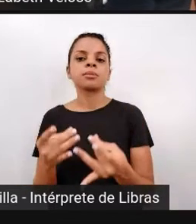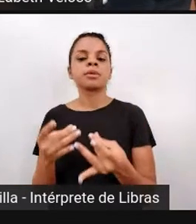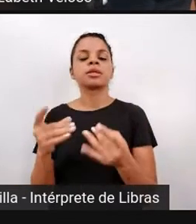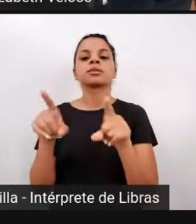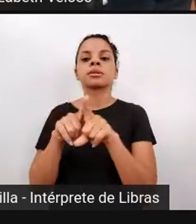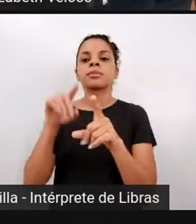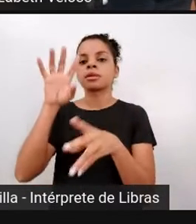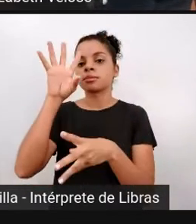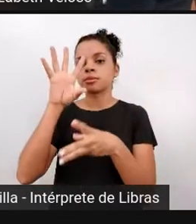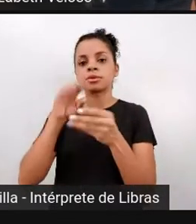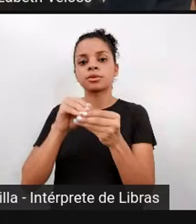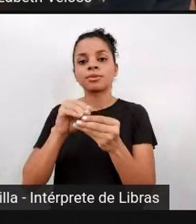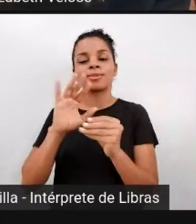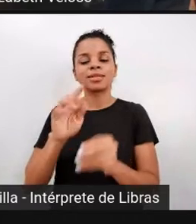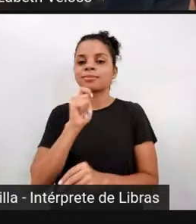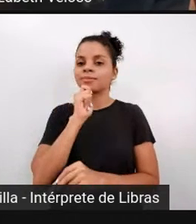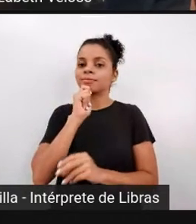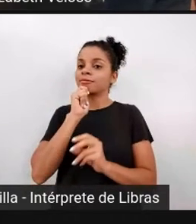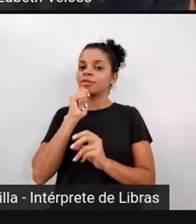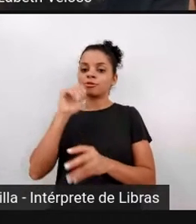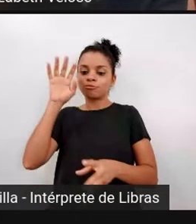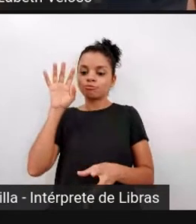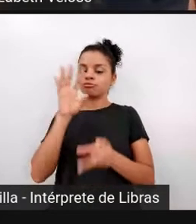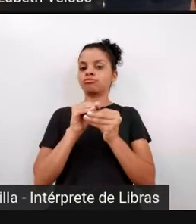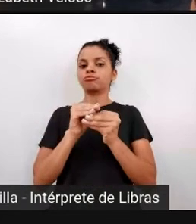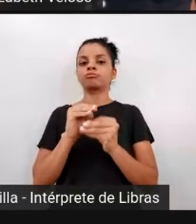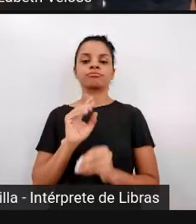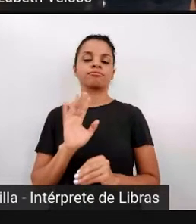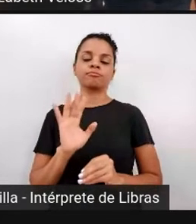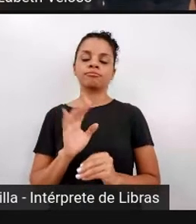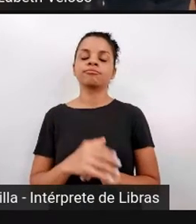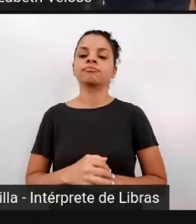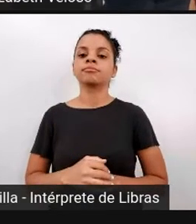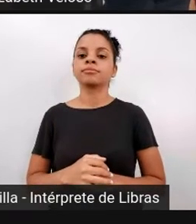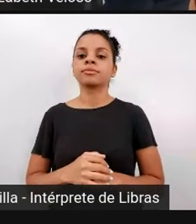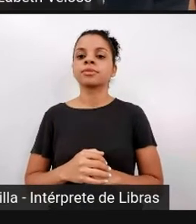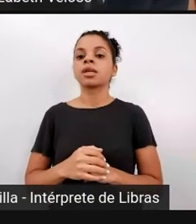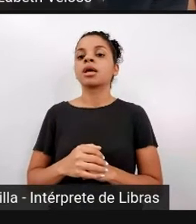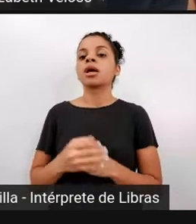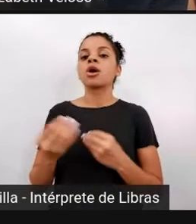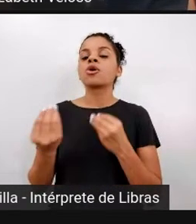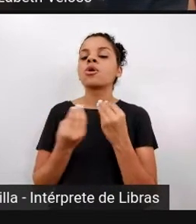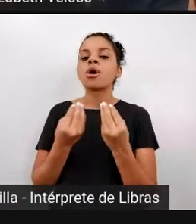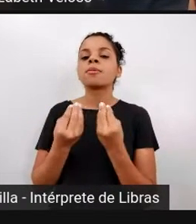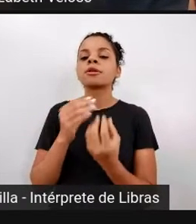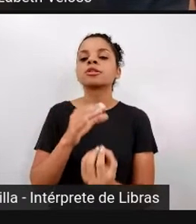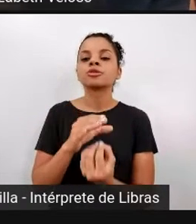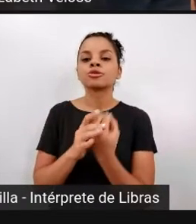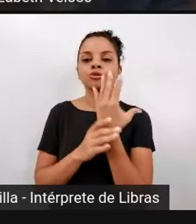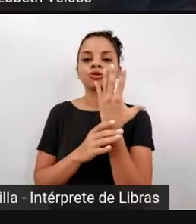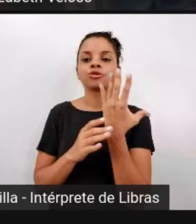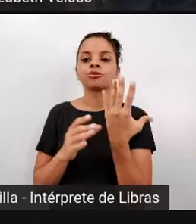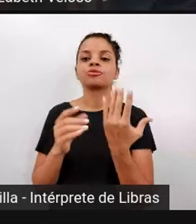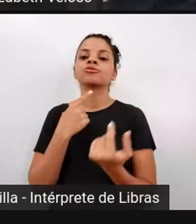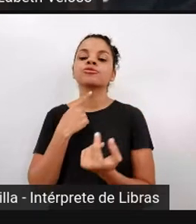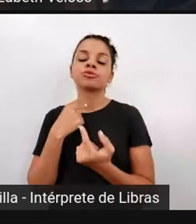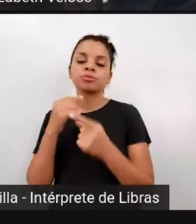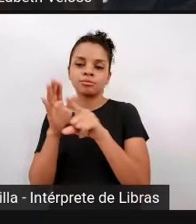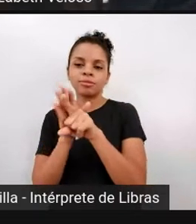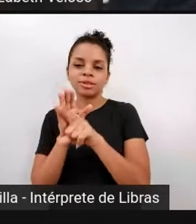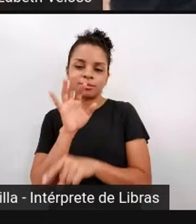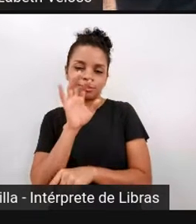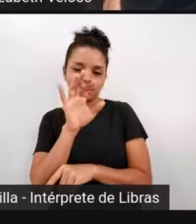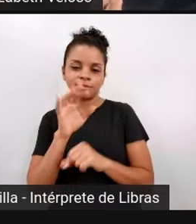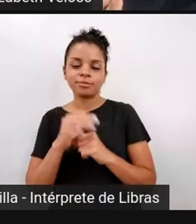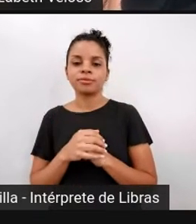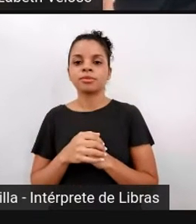tudo, que a gente está em fechamento. Qual é o pano de fundo dessa pesquisa, como é que ela nasceu? Justamente da gente ter uma internet que,